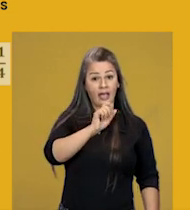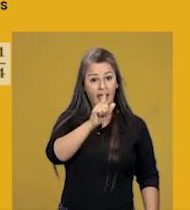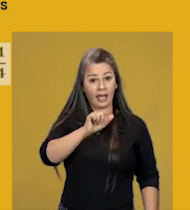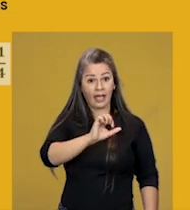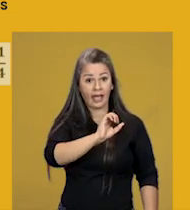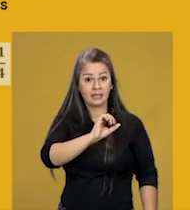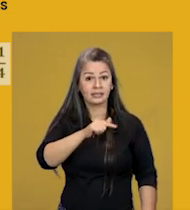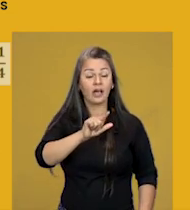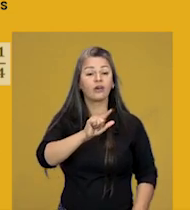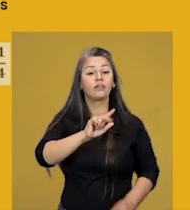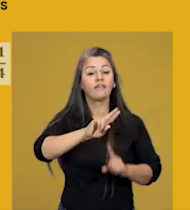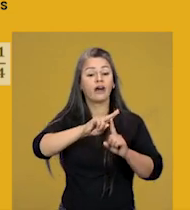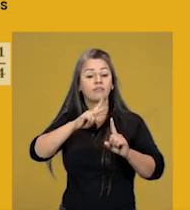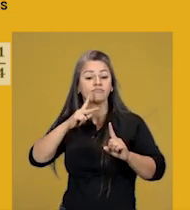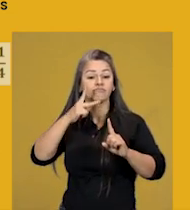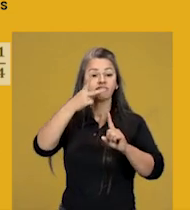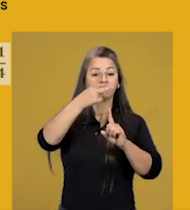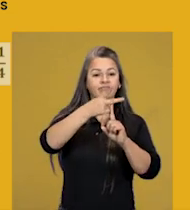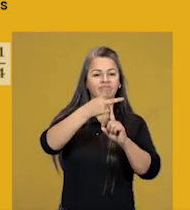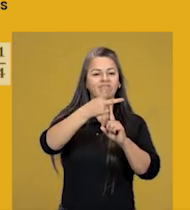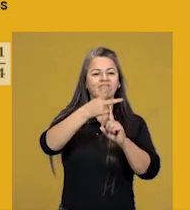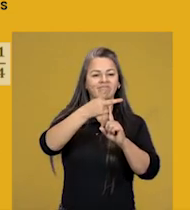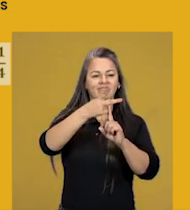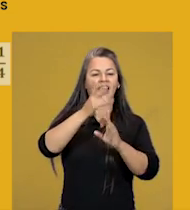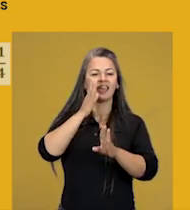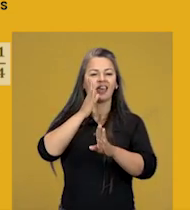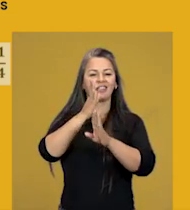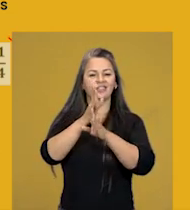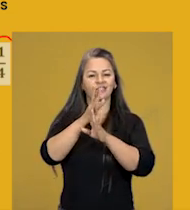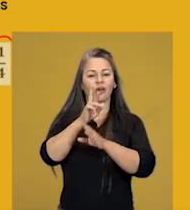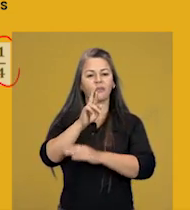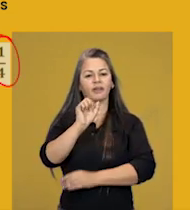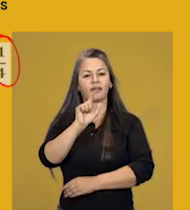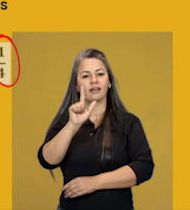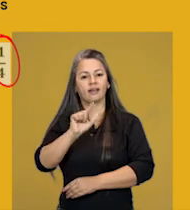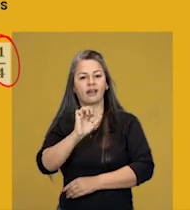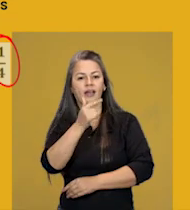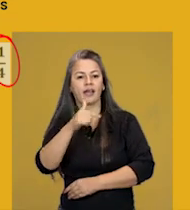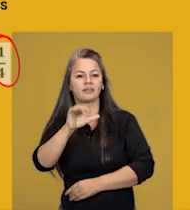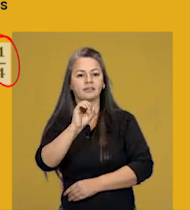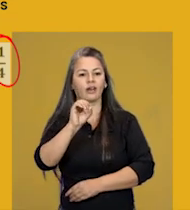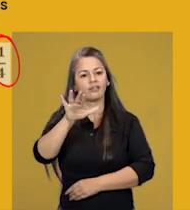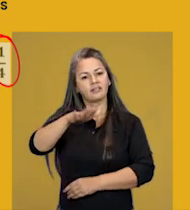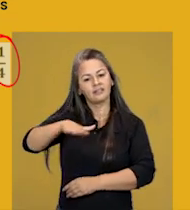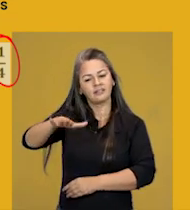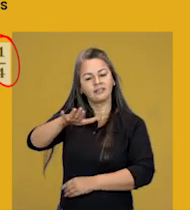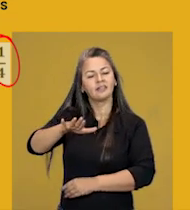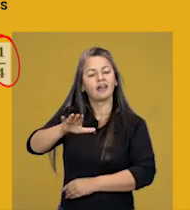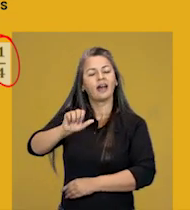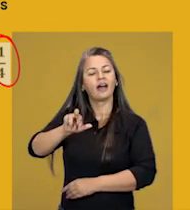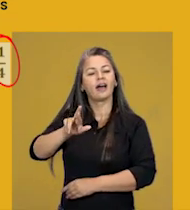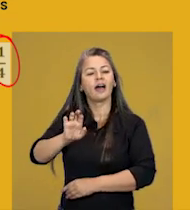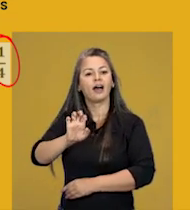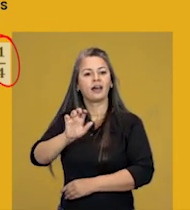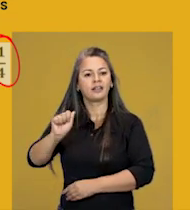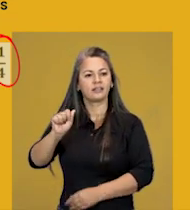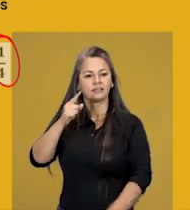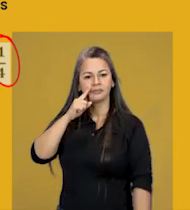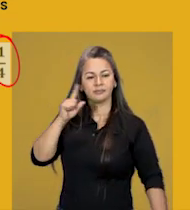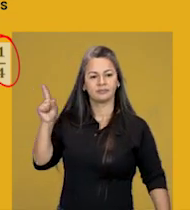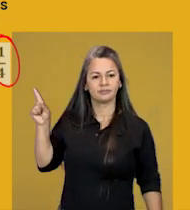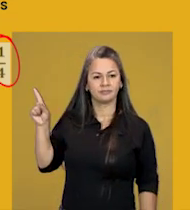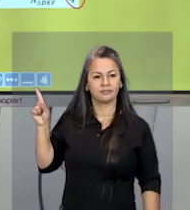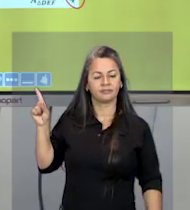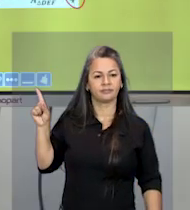ao quadrado. Aí nós obtemos a nossa razão entre as áreas. Olha só, elevando 1/2 ao quadrado, eu tenho